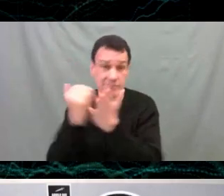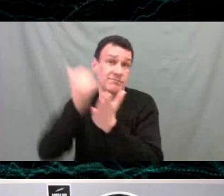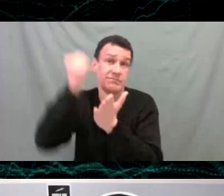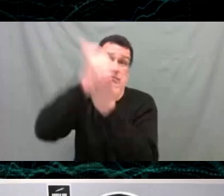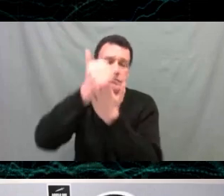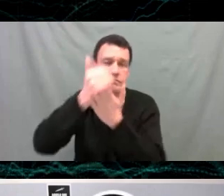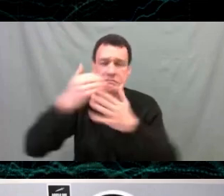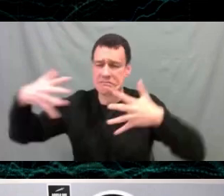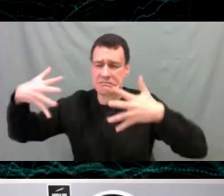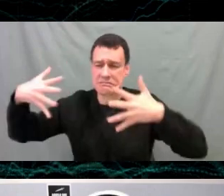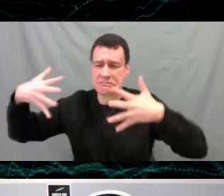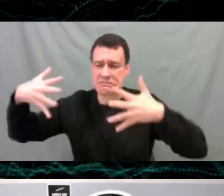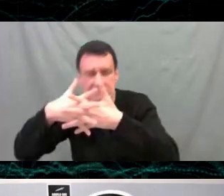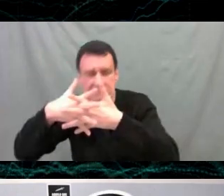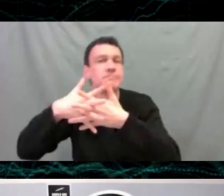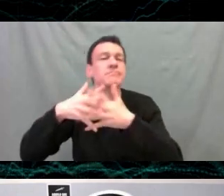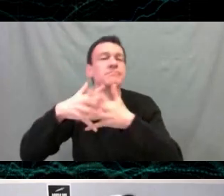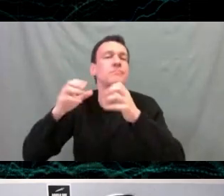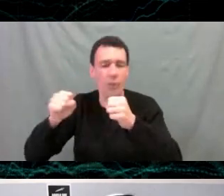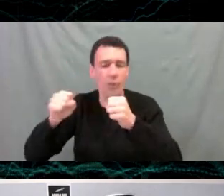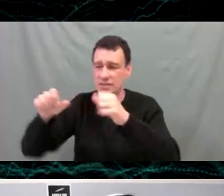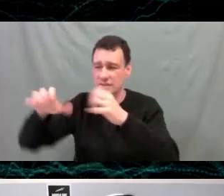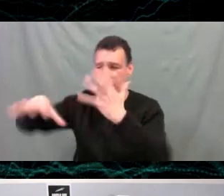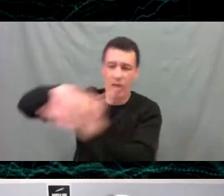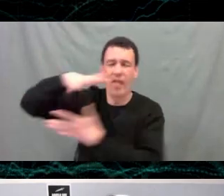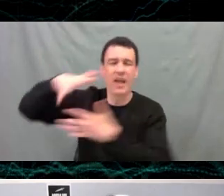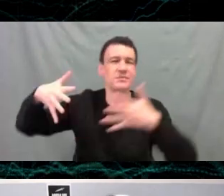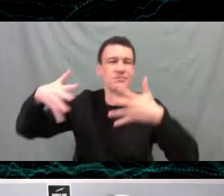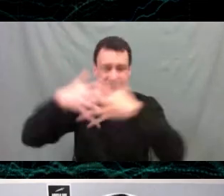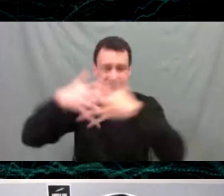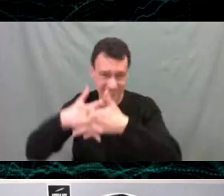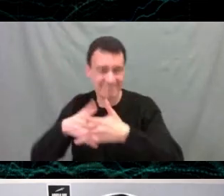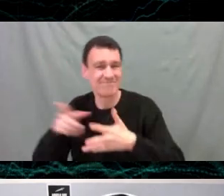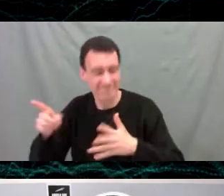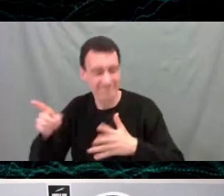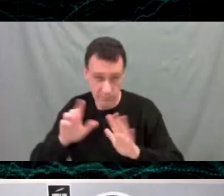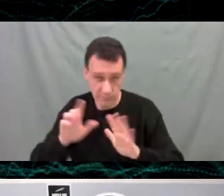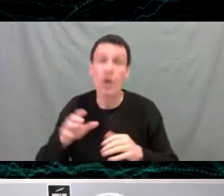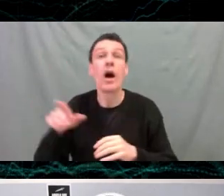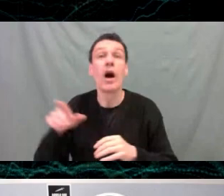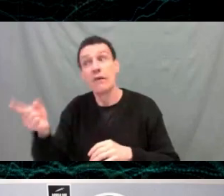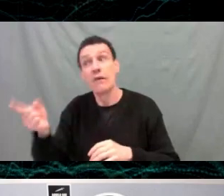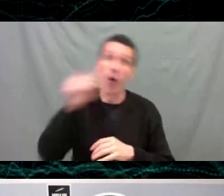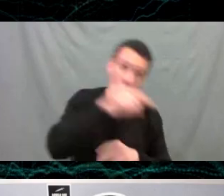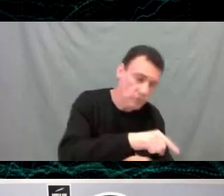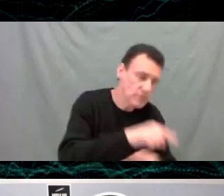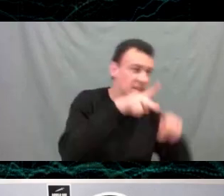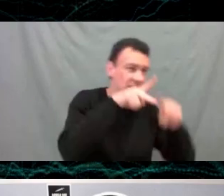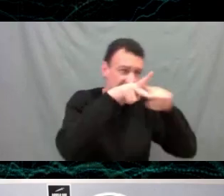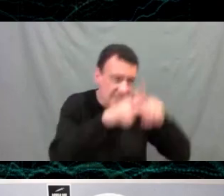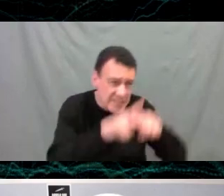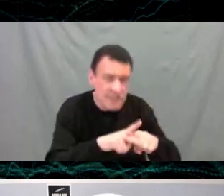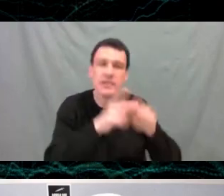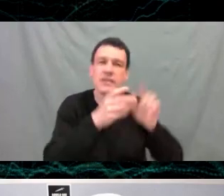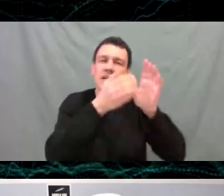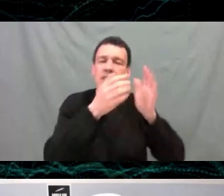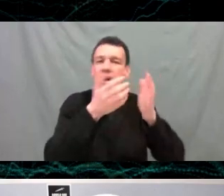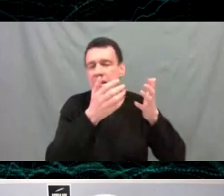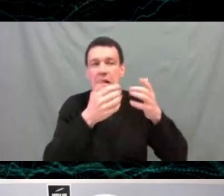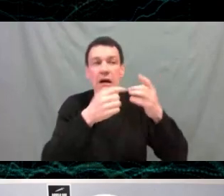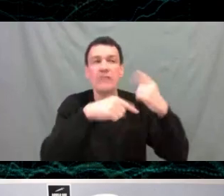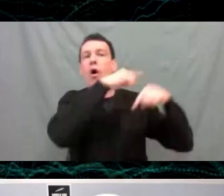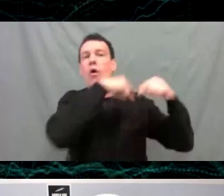acabar, desculpa o termo, mas cagando todo o seu monitoramento. Então, você volta as configurações, ou olha novamente, seta o seu Zabbix Server conf da forma